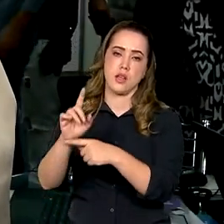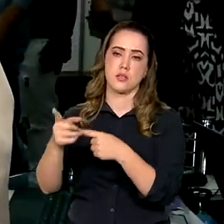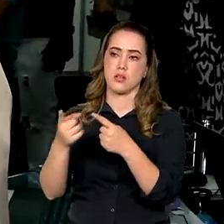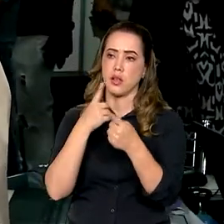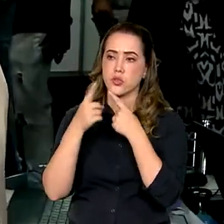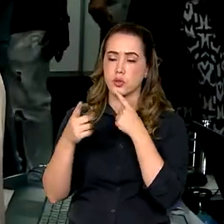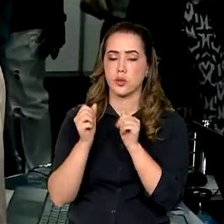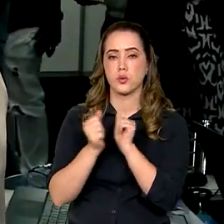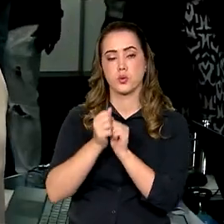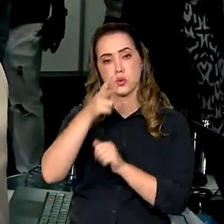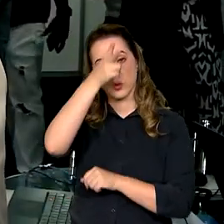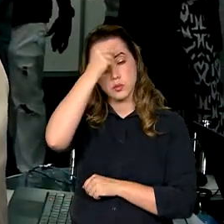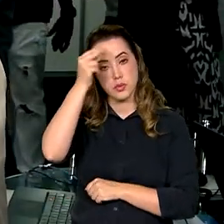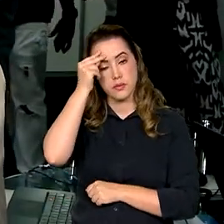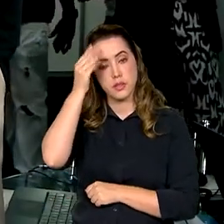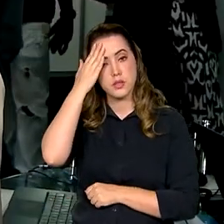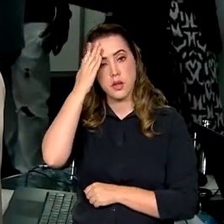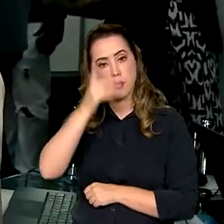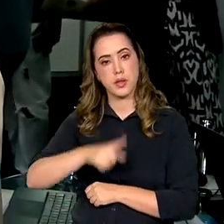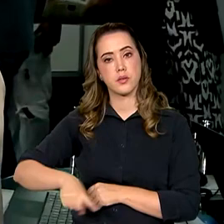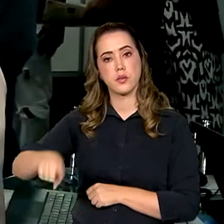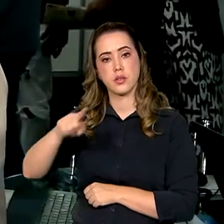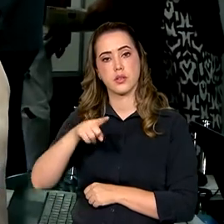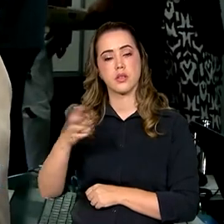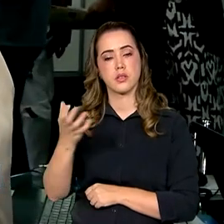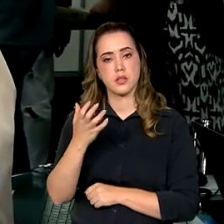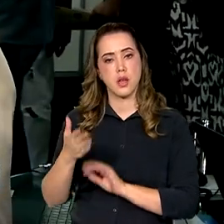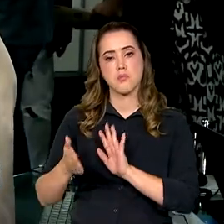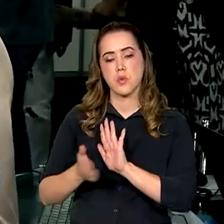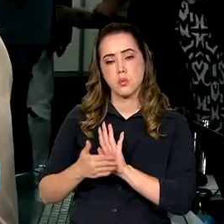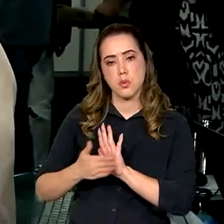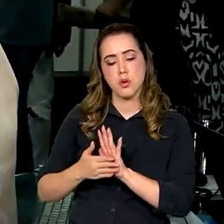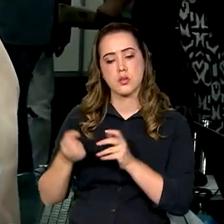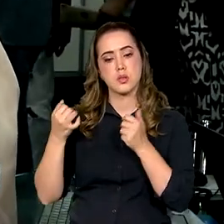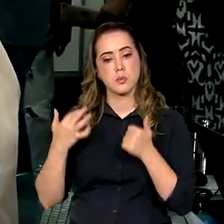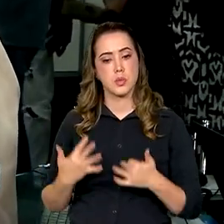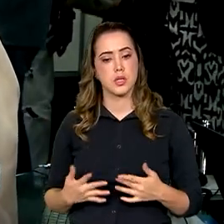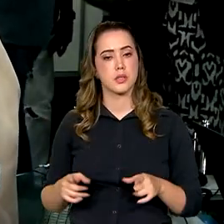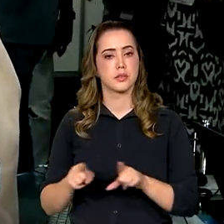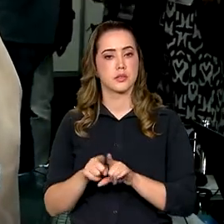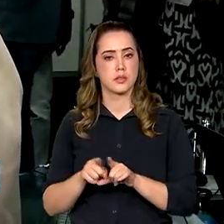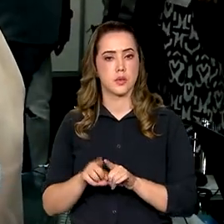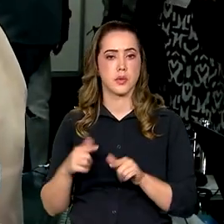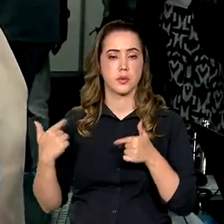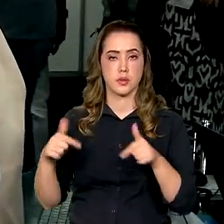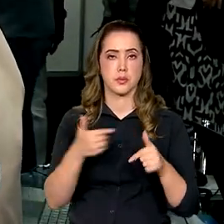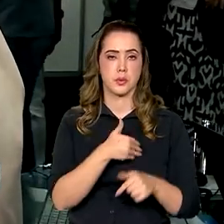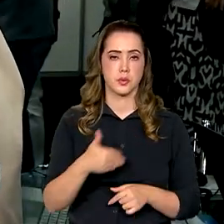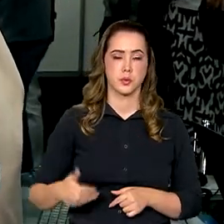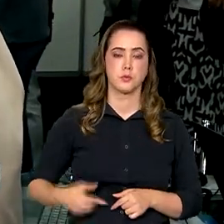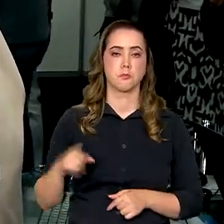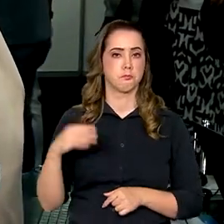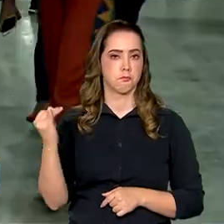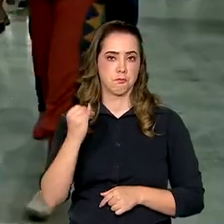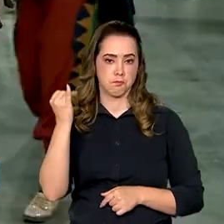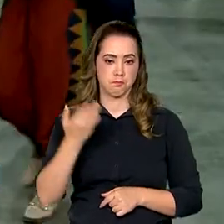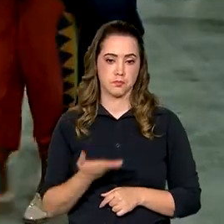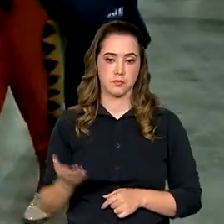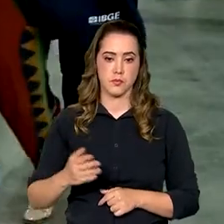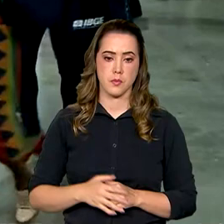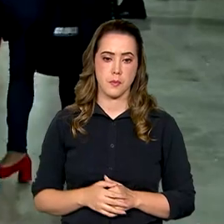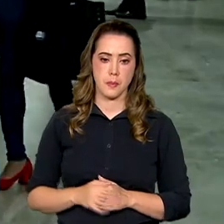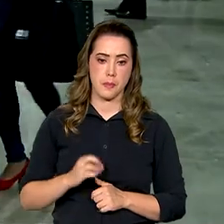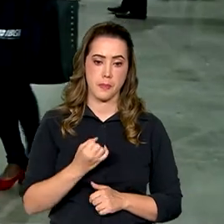com os prefeitos, ouvindo, recebendo propostas e explicando também ações do governo. É fundamental fazer isso.